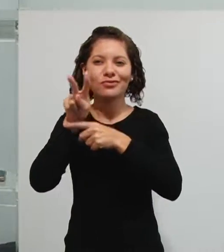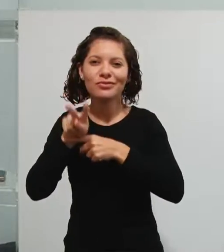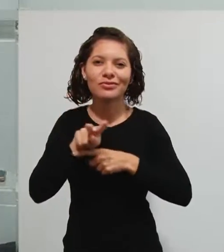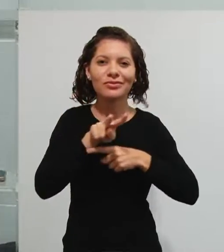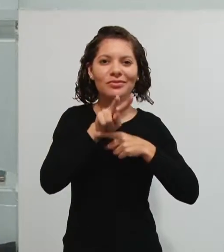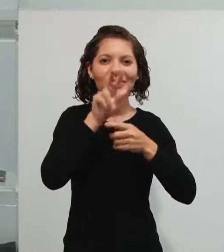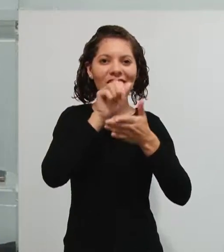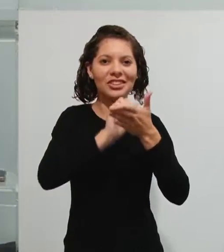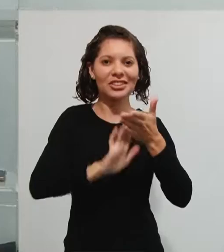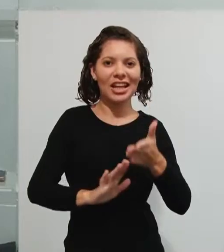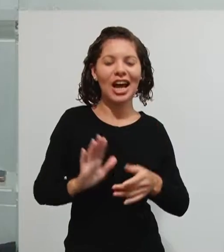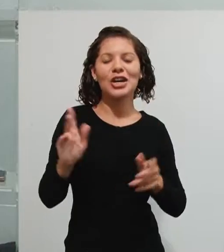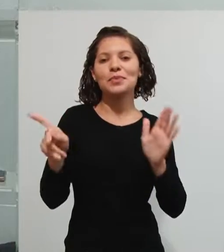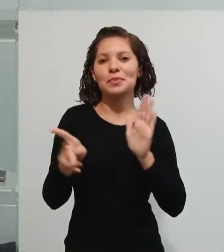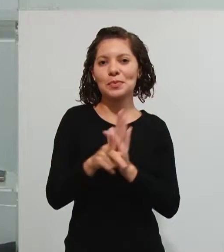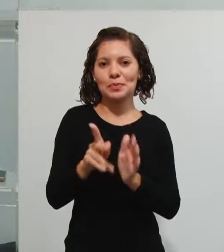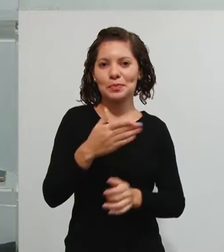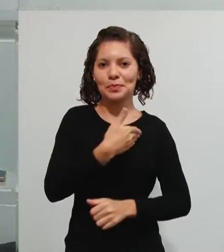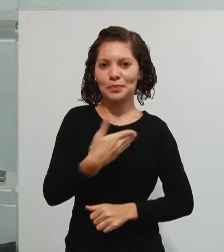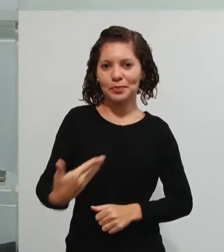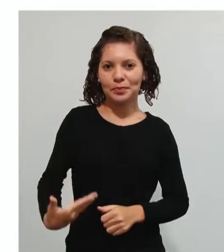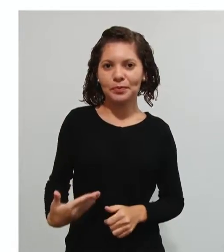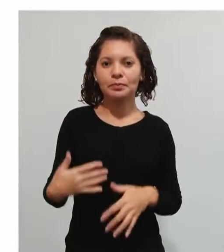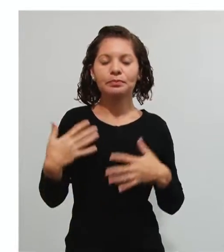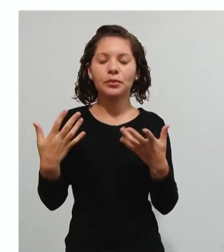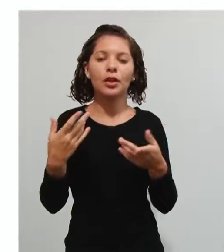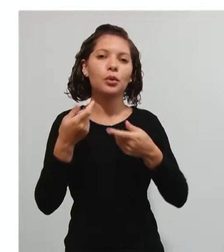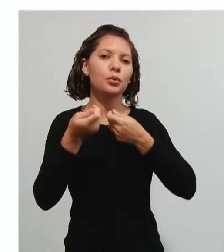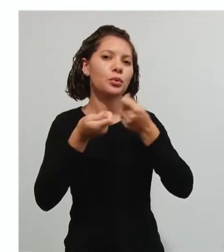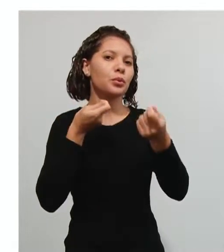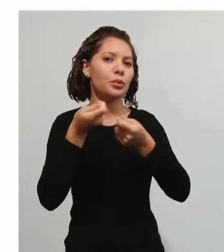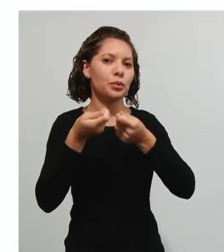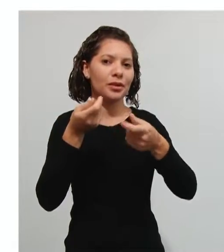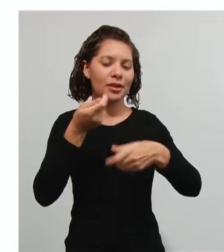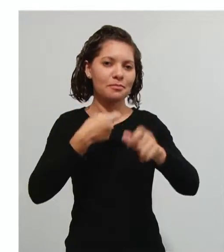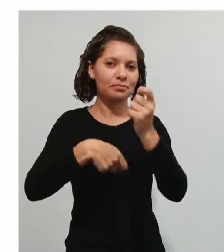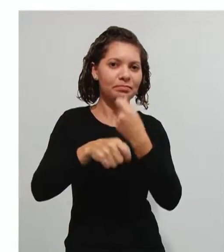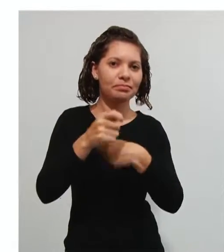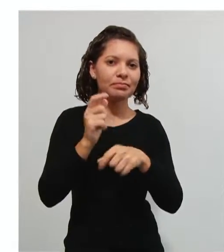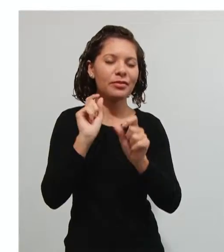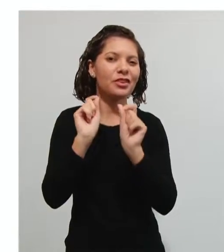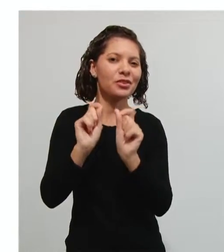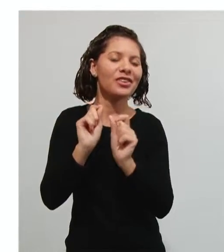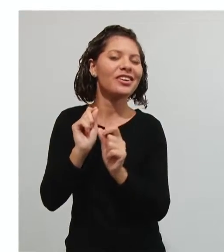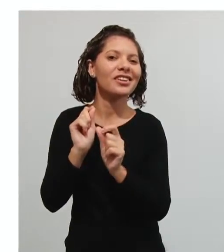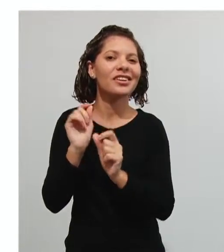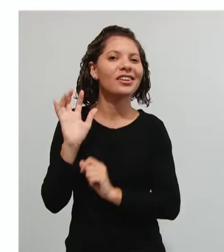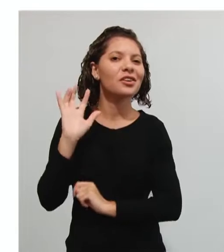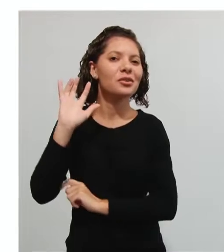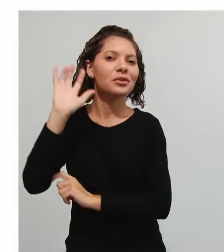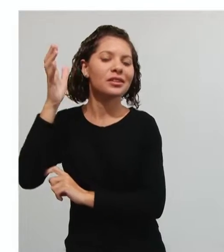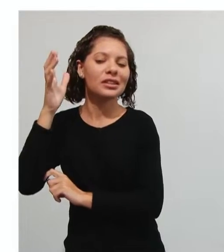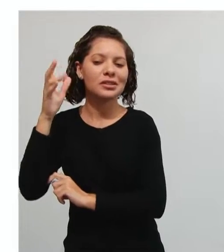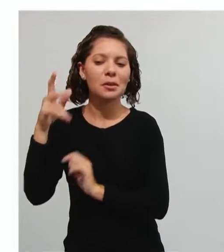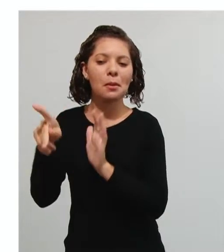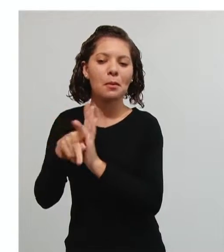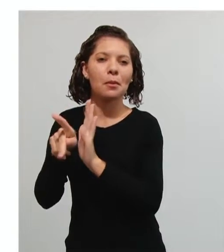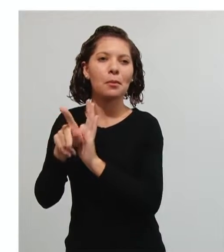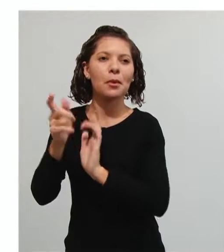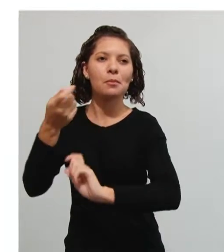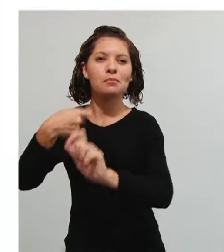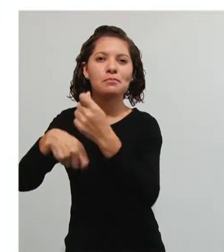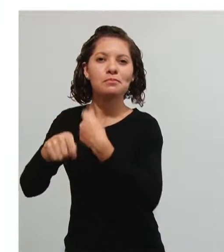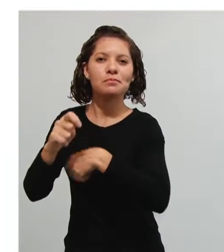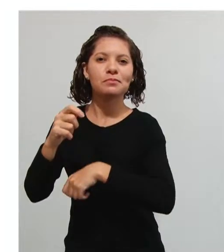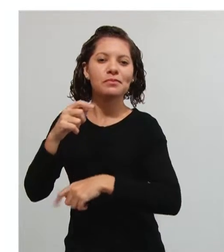atividade pública. O controle administrativo é aquele realizado pela própria administração,